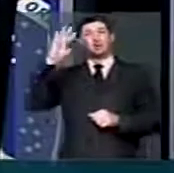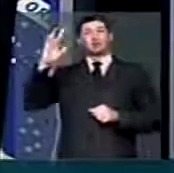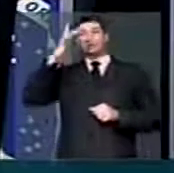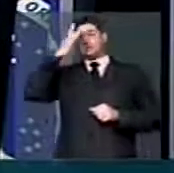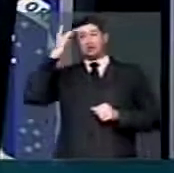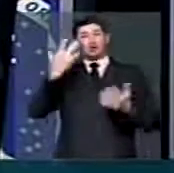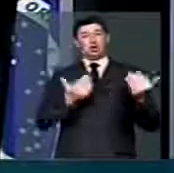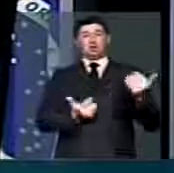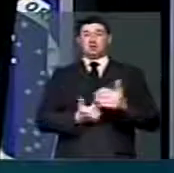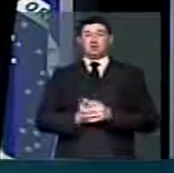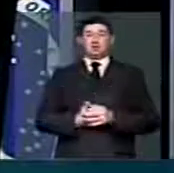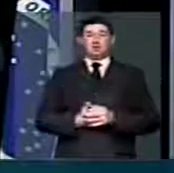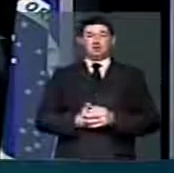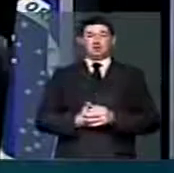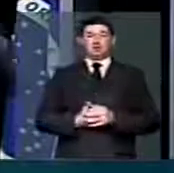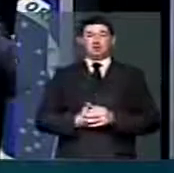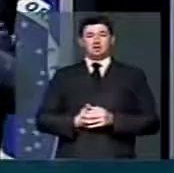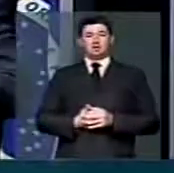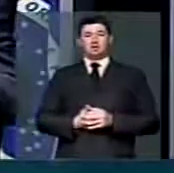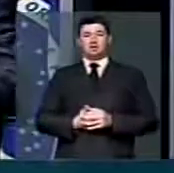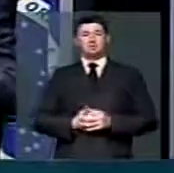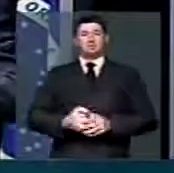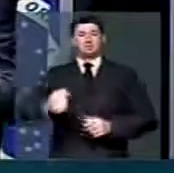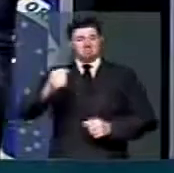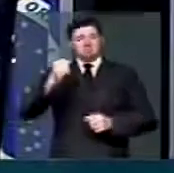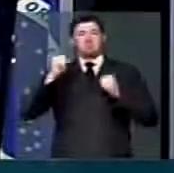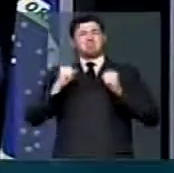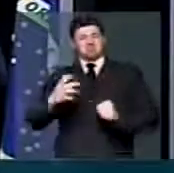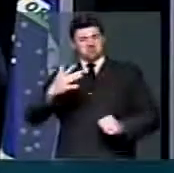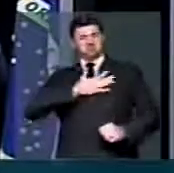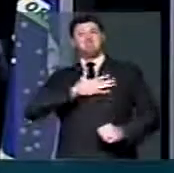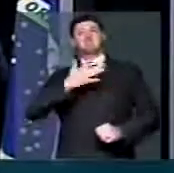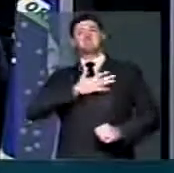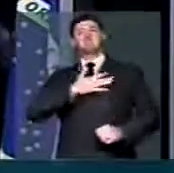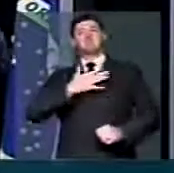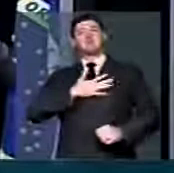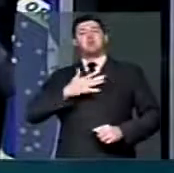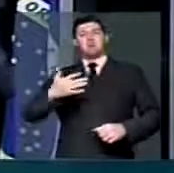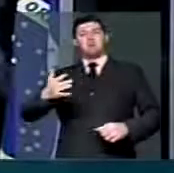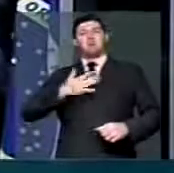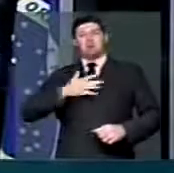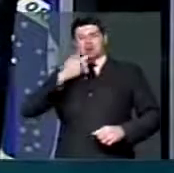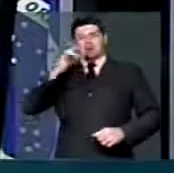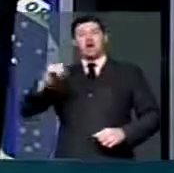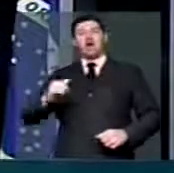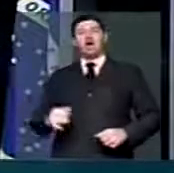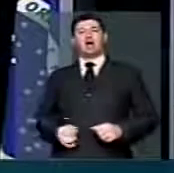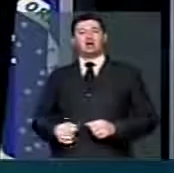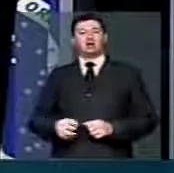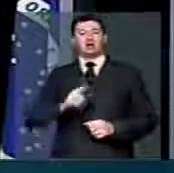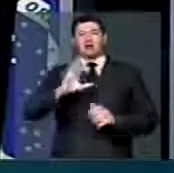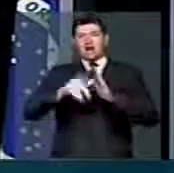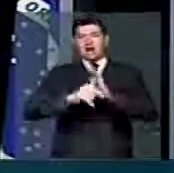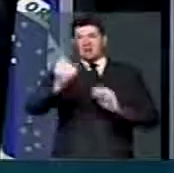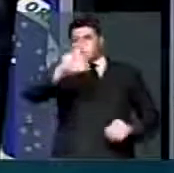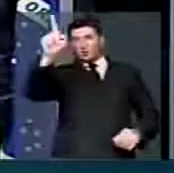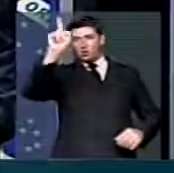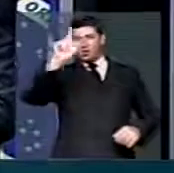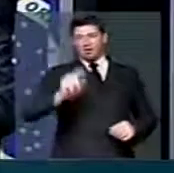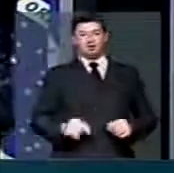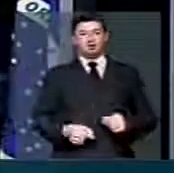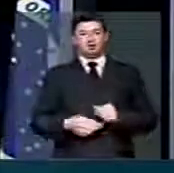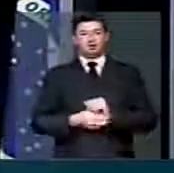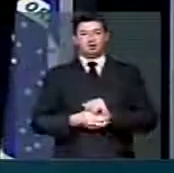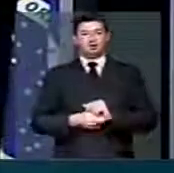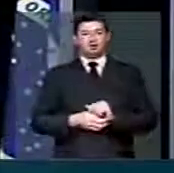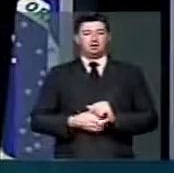todos os adolescentes. Eles pudessem bater no peito e dizer: meu pai não é ladrão.